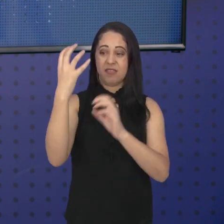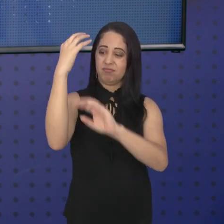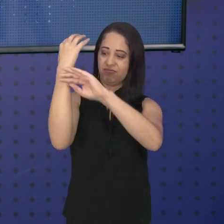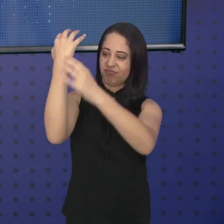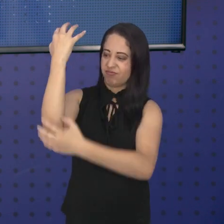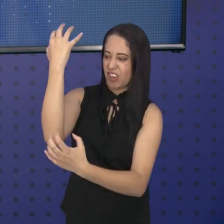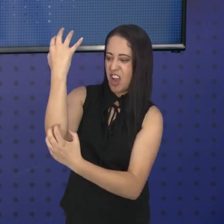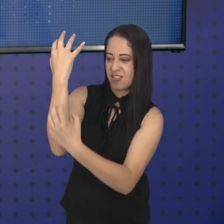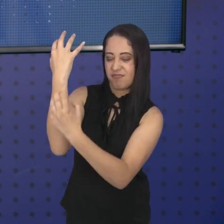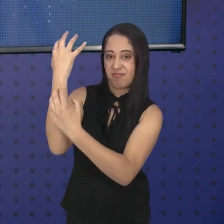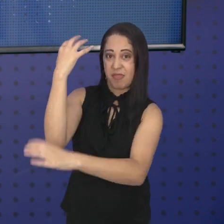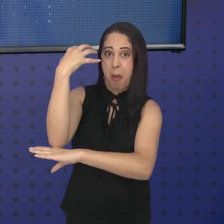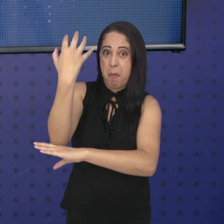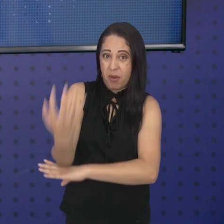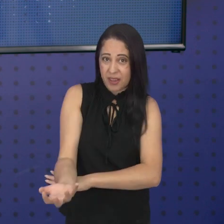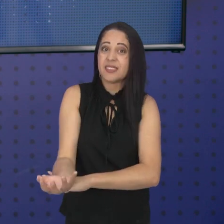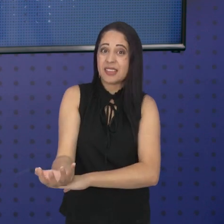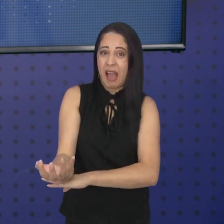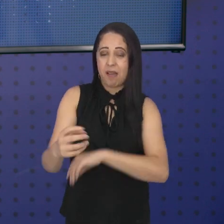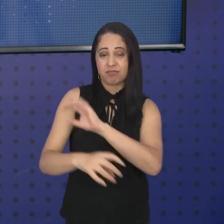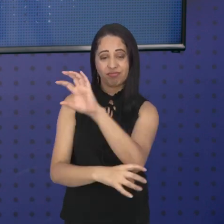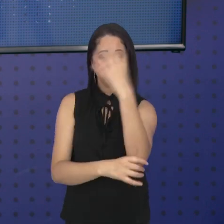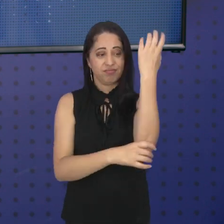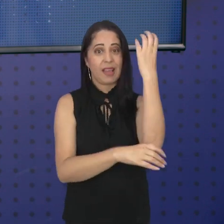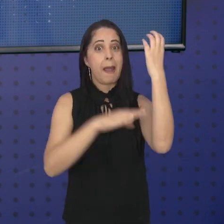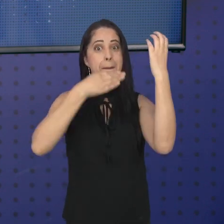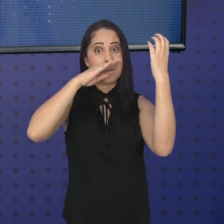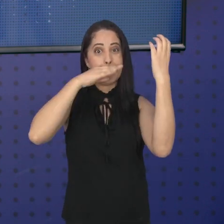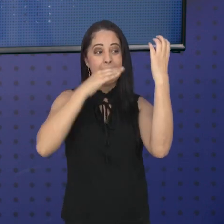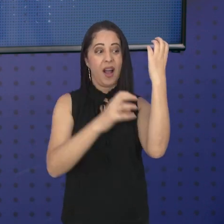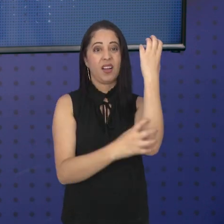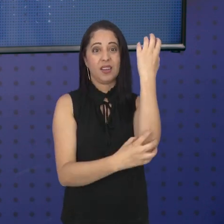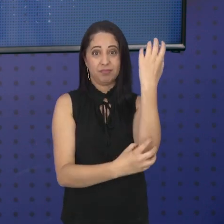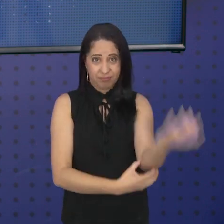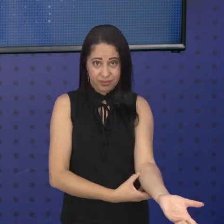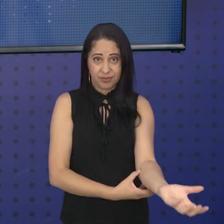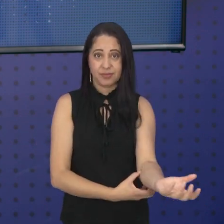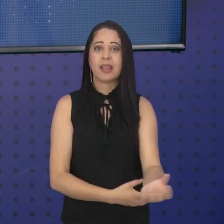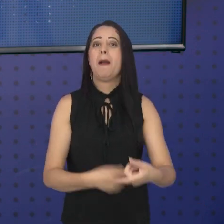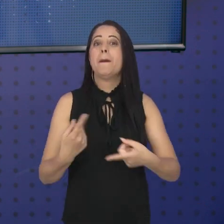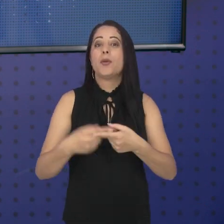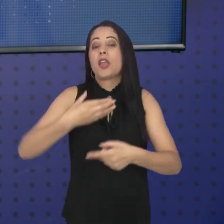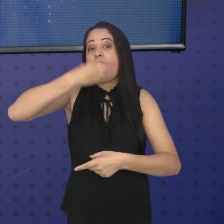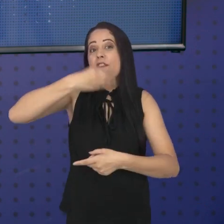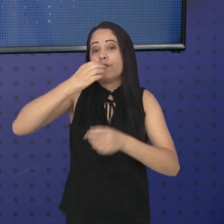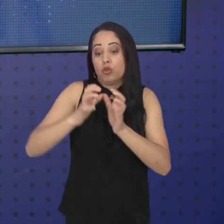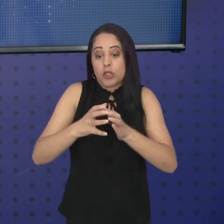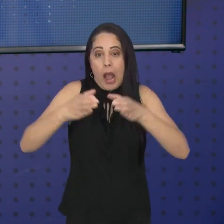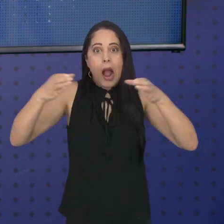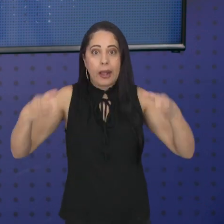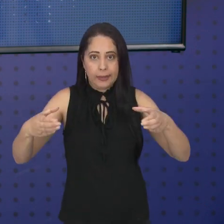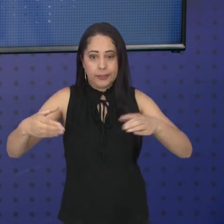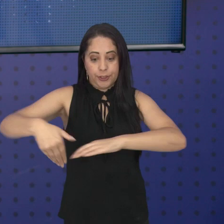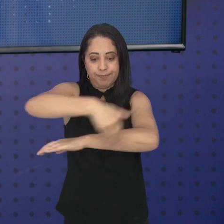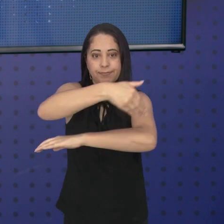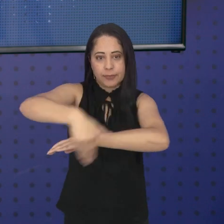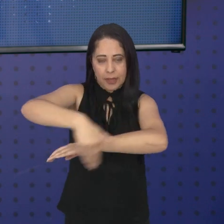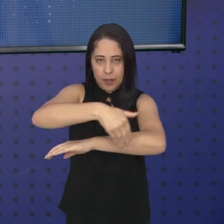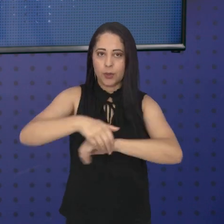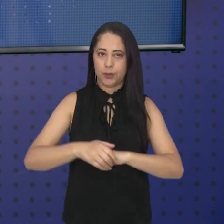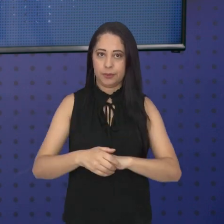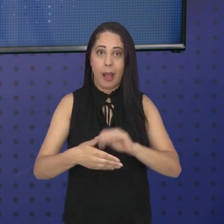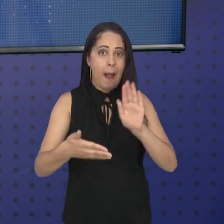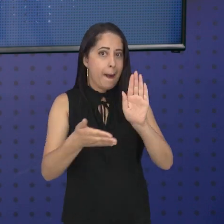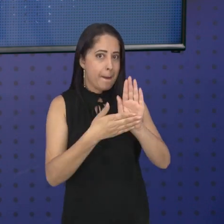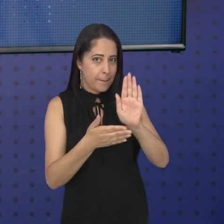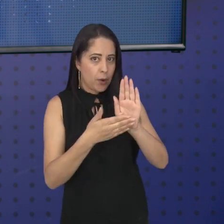e jaqueiras, ou seja, árvores que produzam frutos de grande proporção e que sejam encontradas em vias públicas.